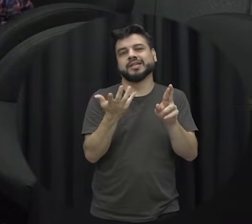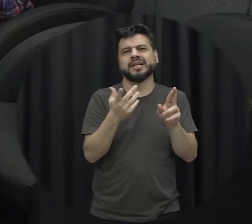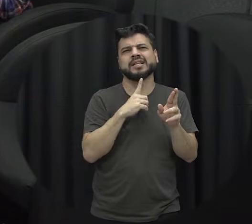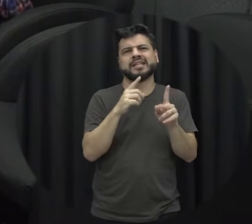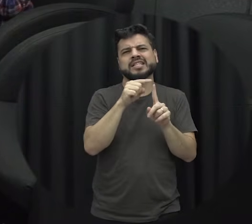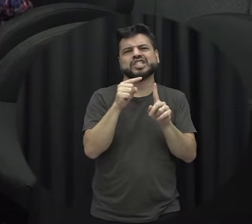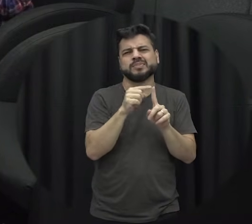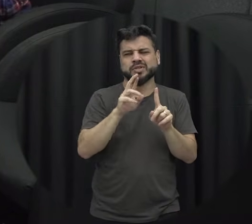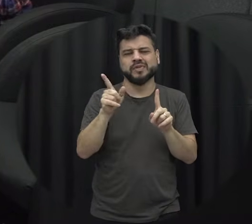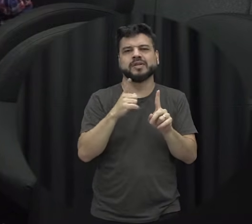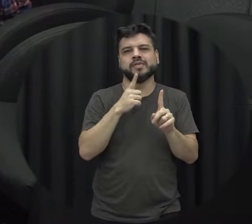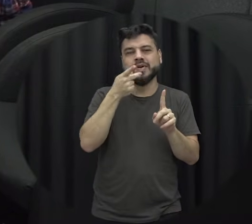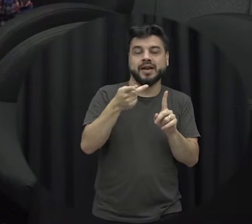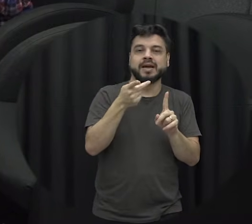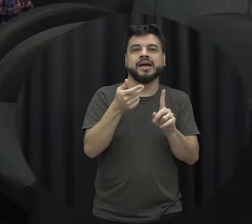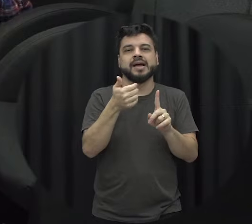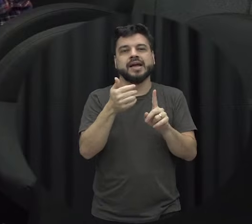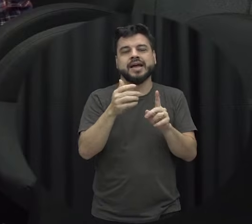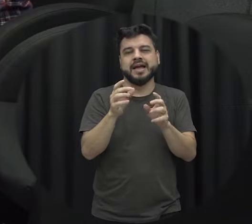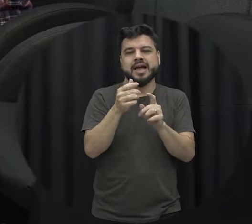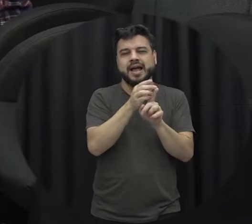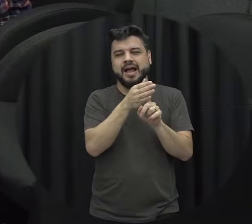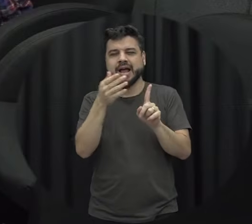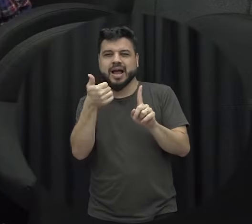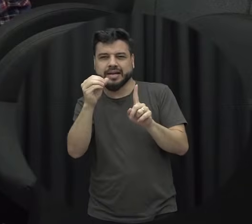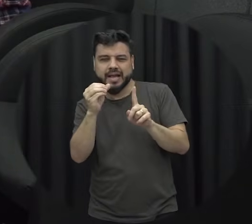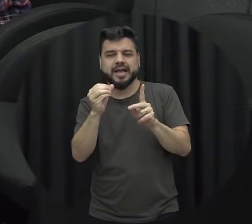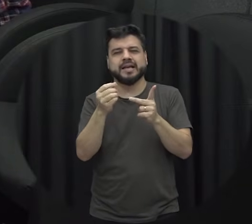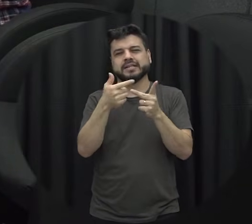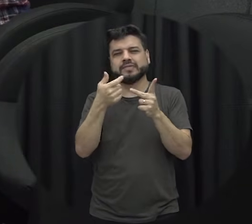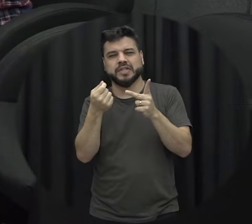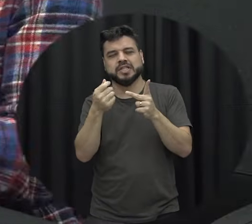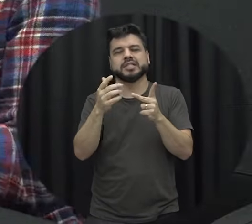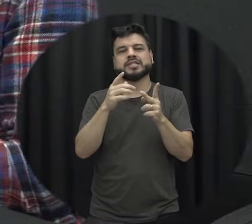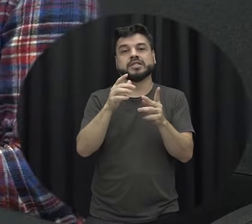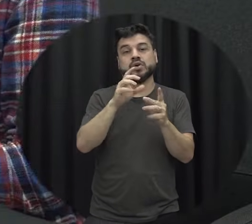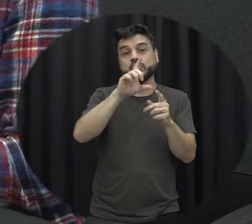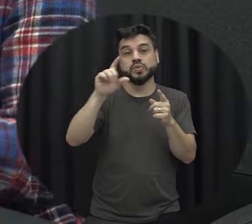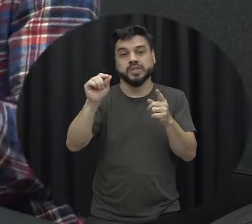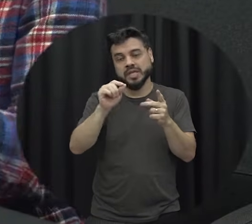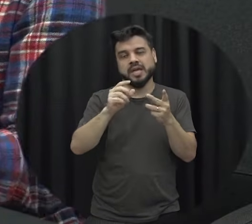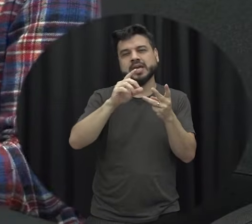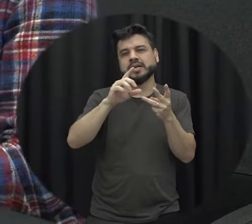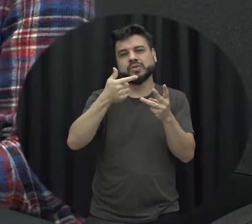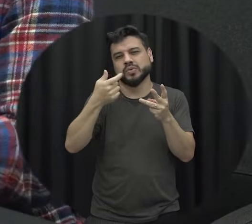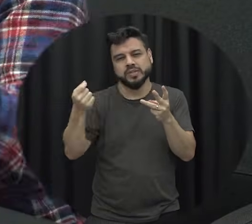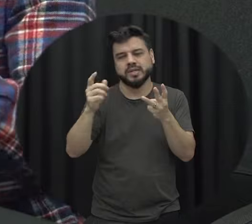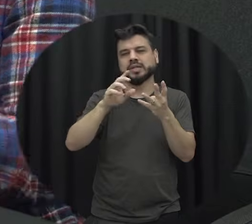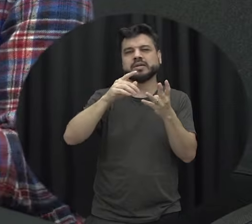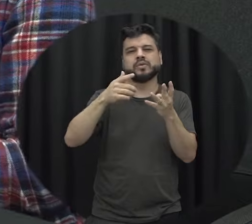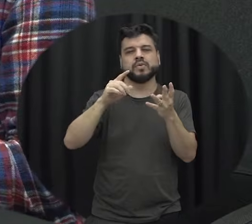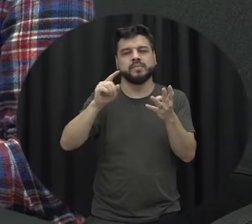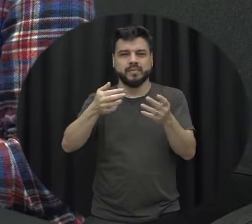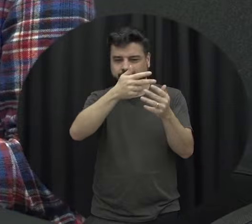de dezena, centena e unidade, né? Os nós são dados de tal forma que indicam essas quantidades e você, a